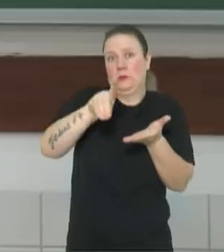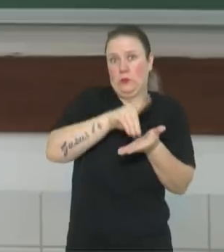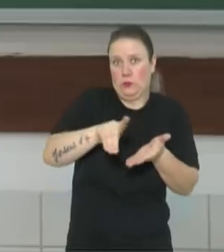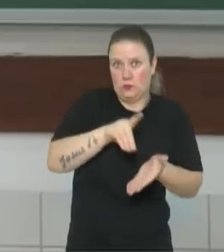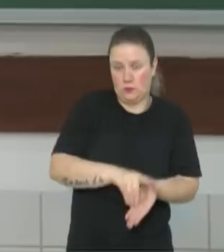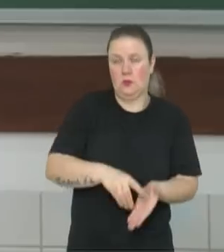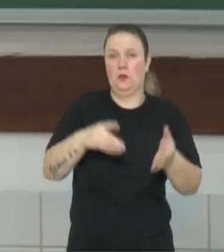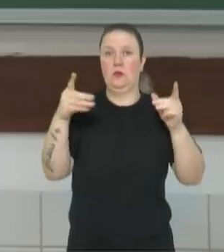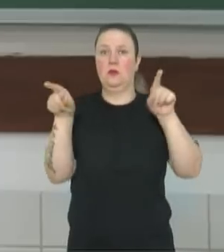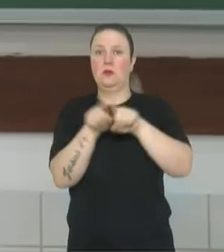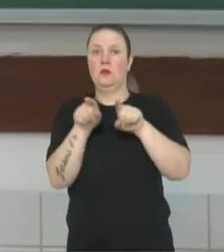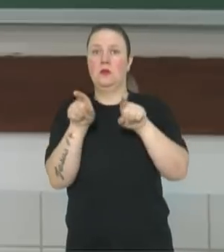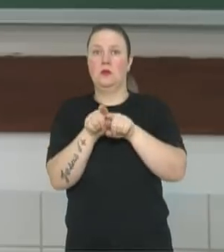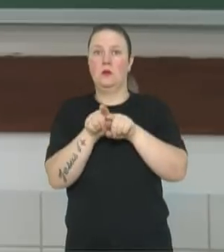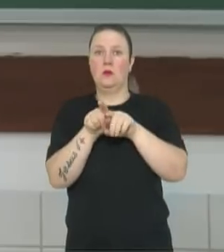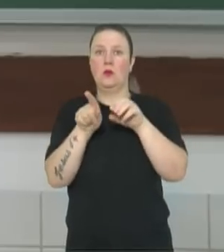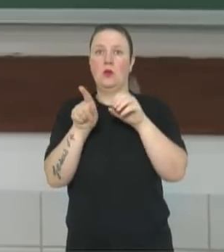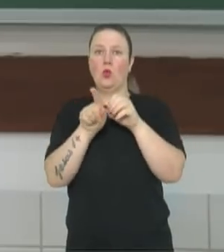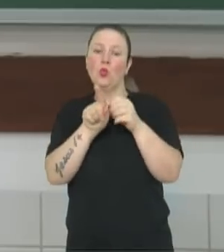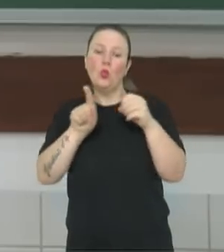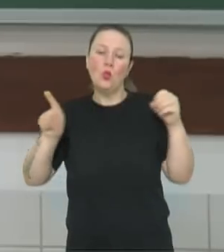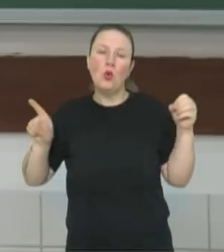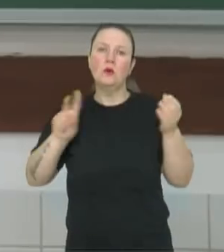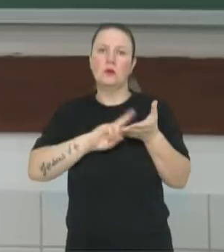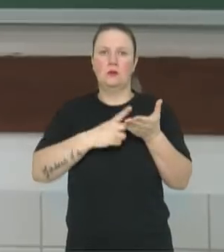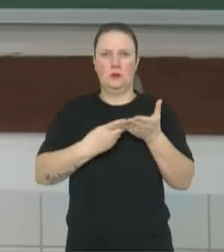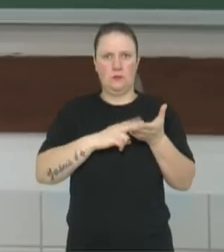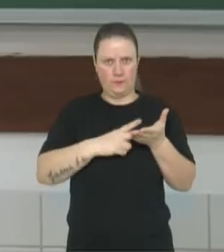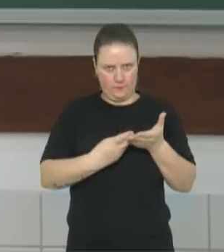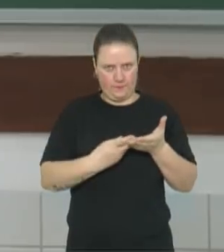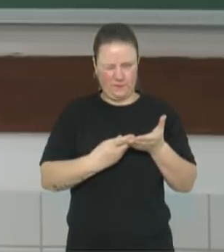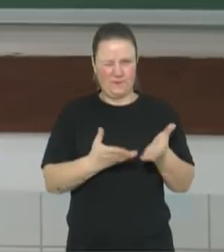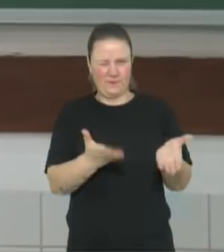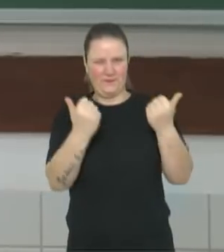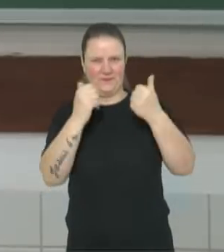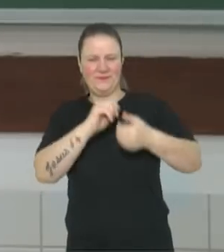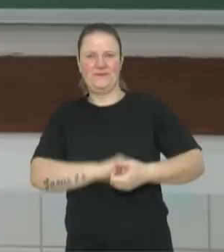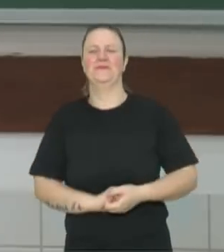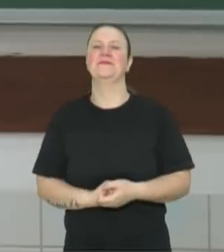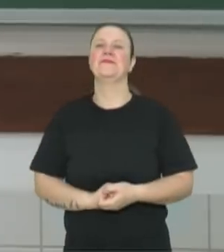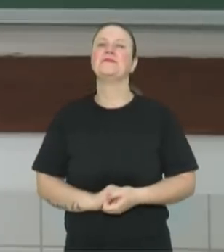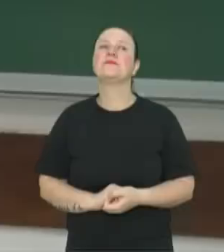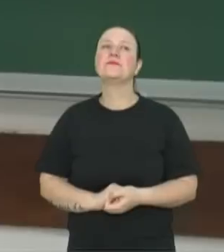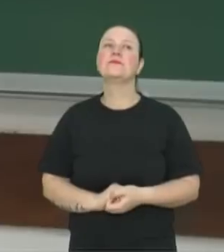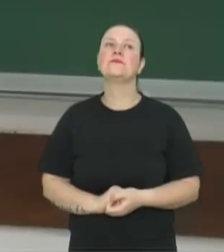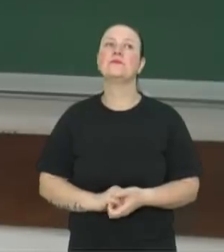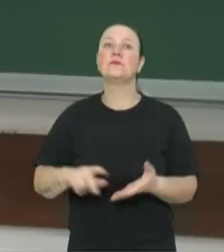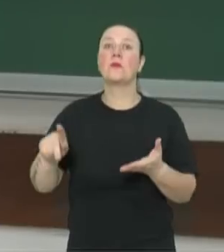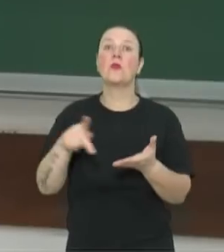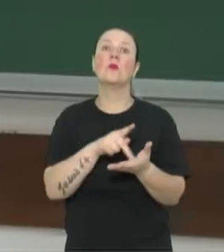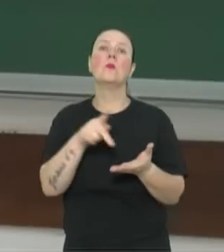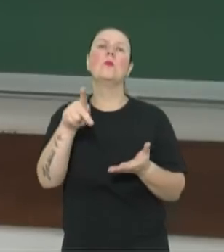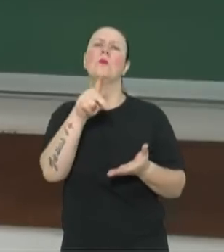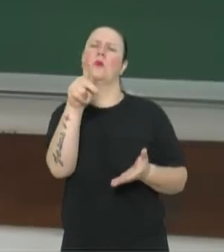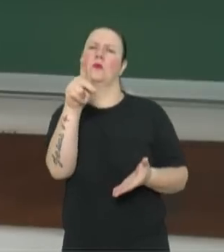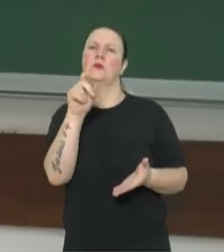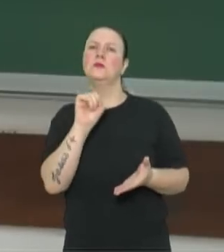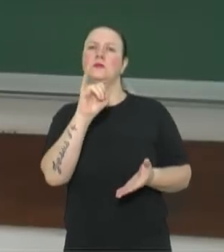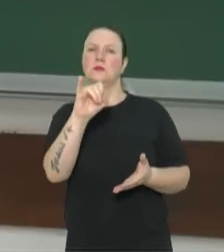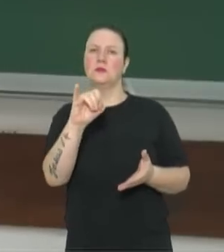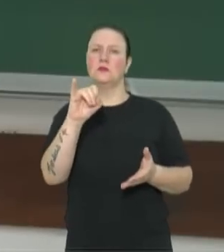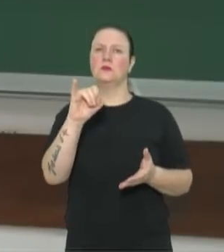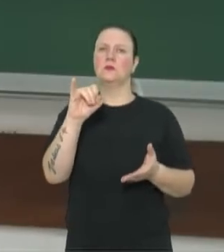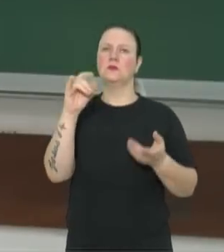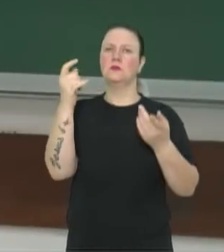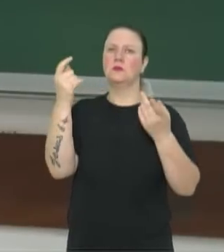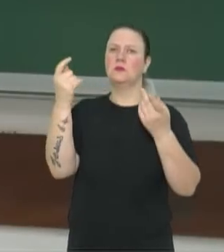lado e o Google Tradutor se você tiver, ok? Então, let's go! Muito bem, poema, poem. Se você tivesse